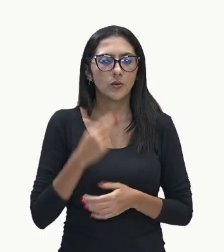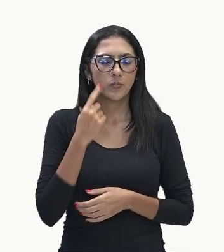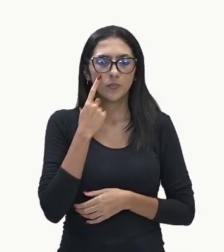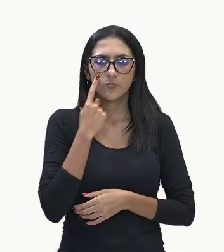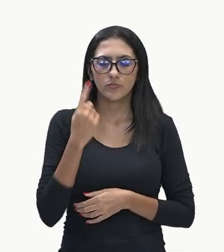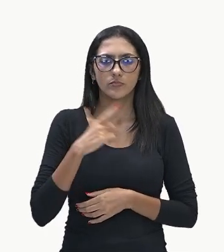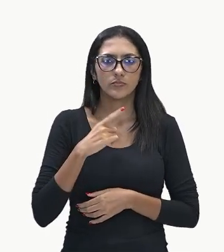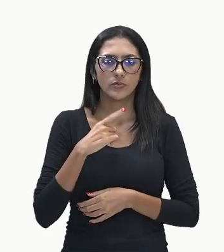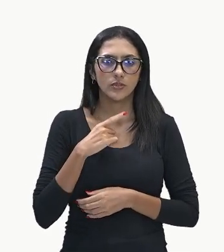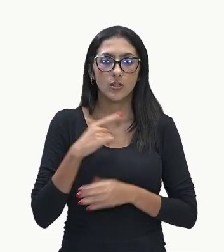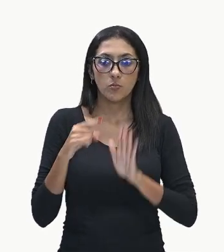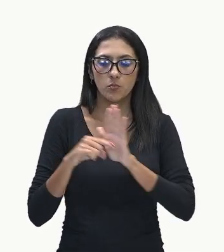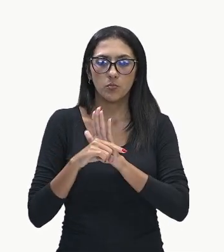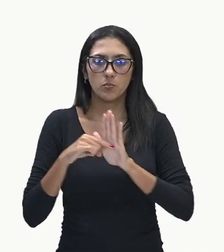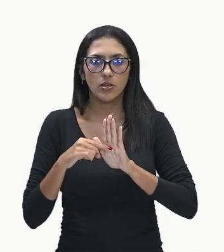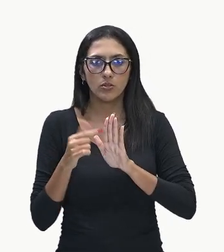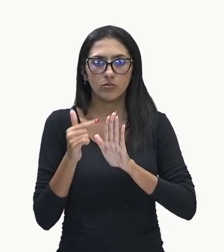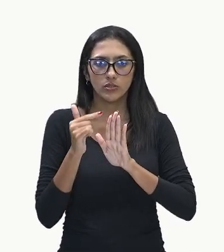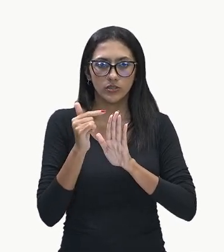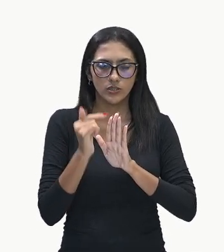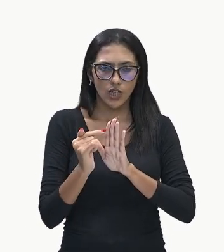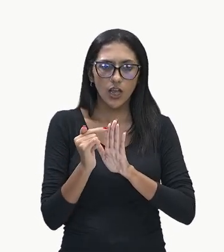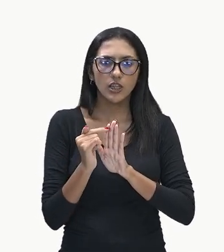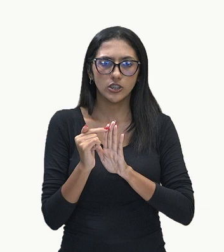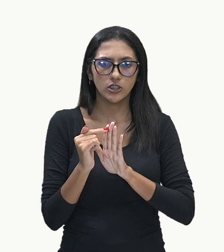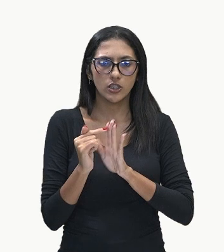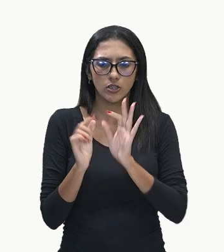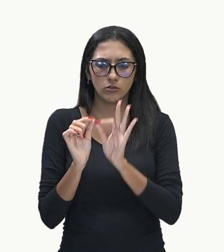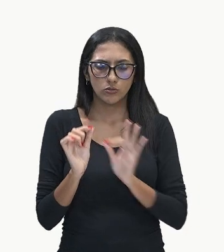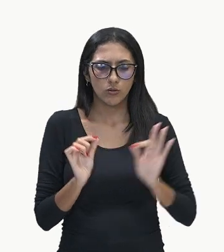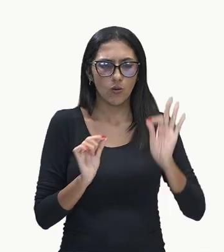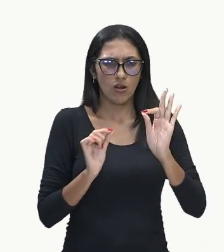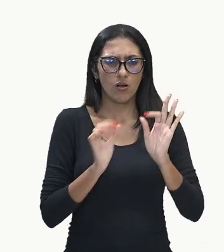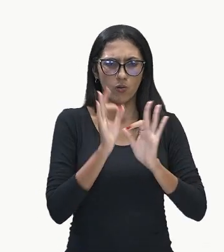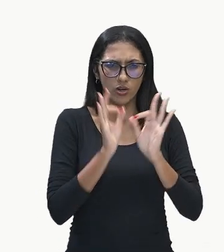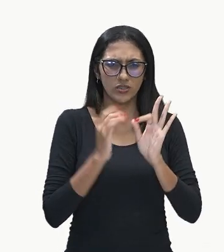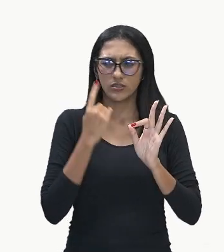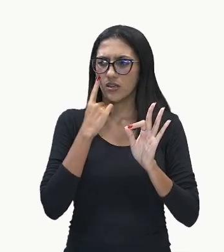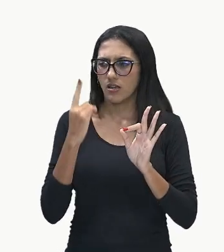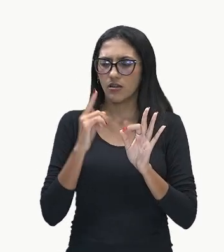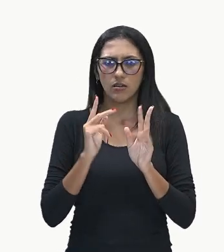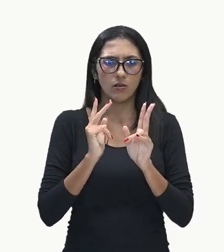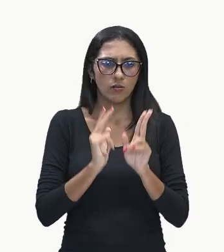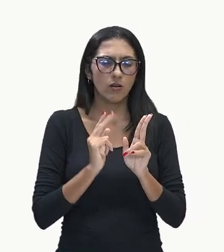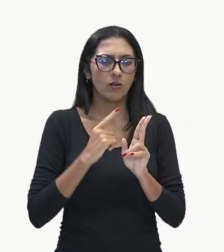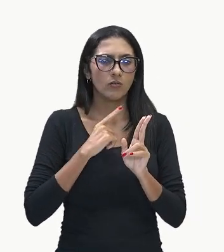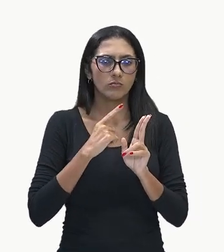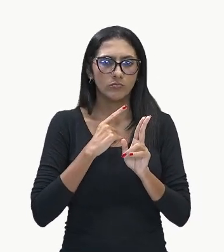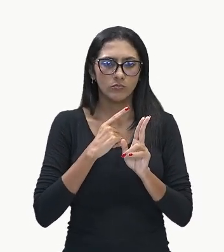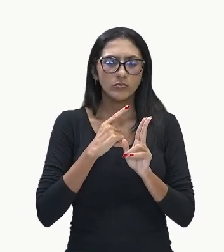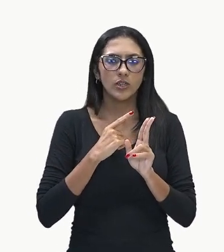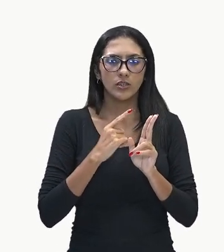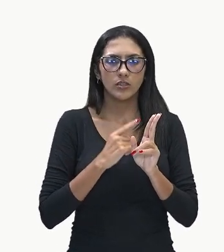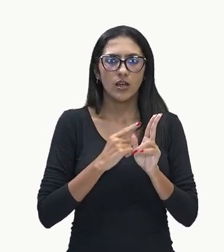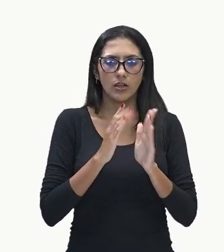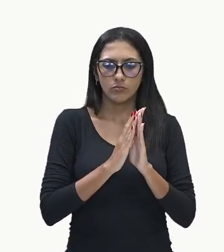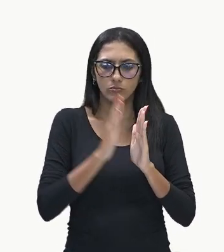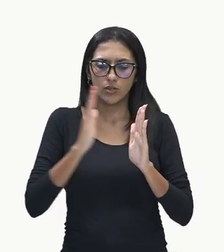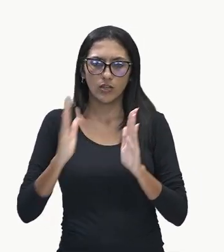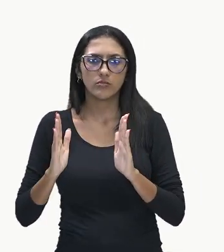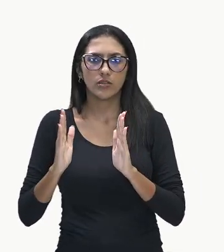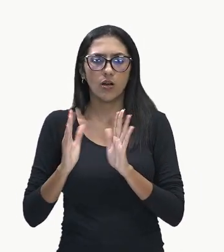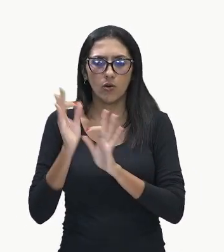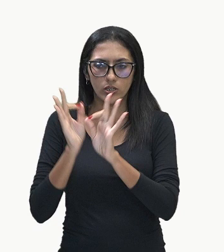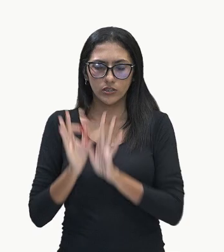lugar da nossa incógnita e fizer todas as operações que aparecem aí, todas as contas que aparecem aí,